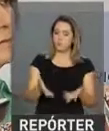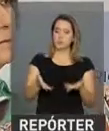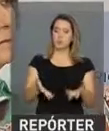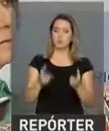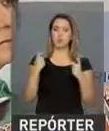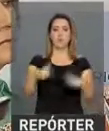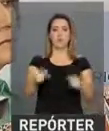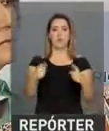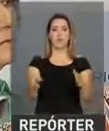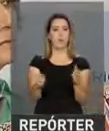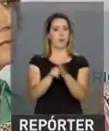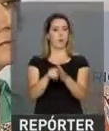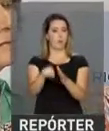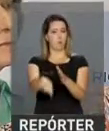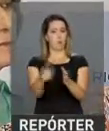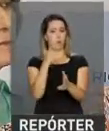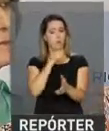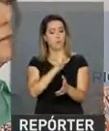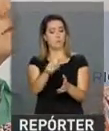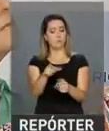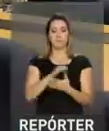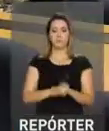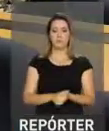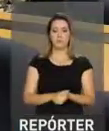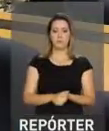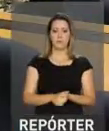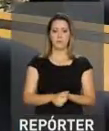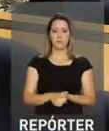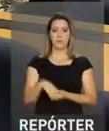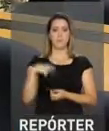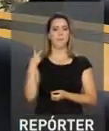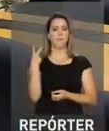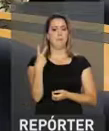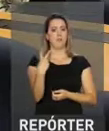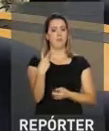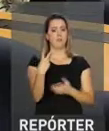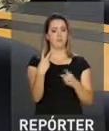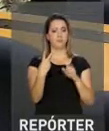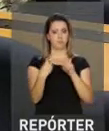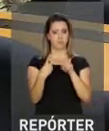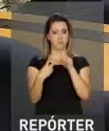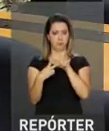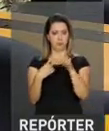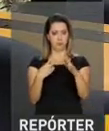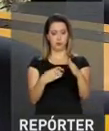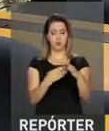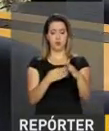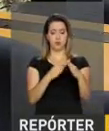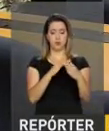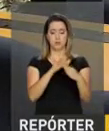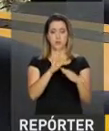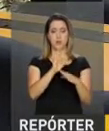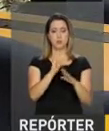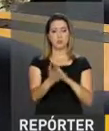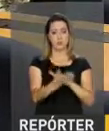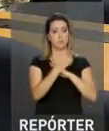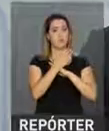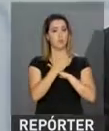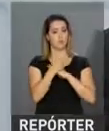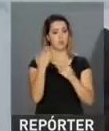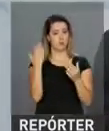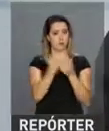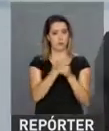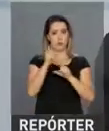gestores locais para que alcancem esse objetivo. Duas coisas vão nos ajudar. A informatização, o prontuário